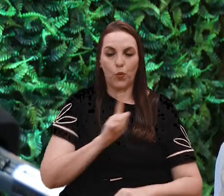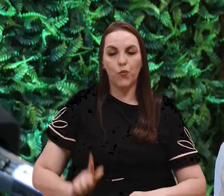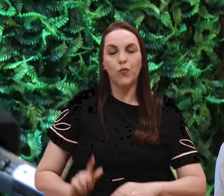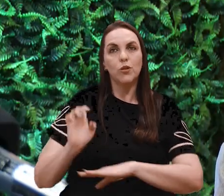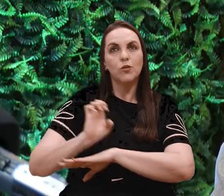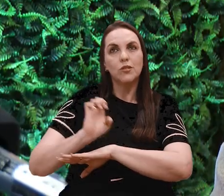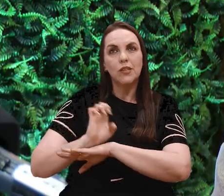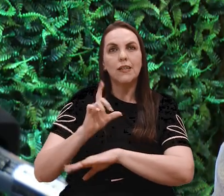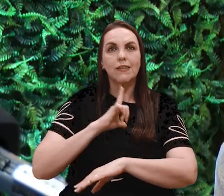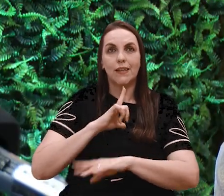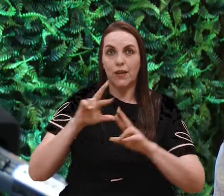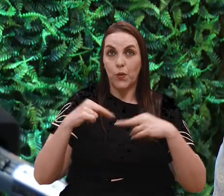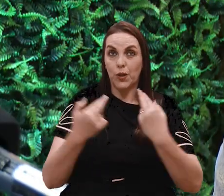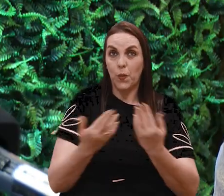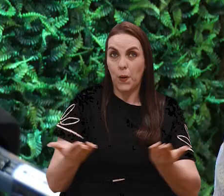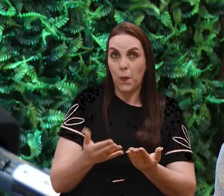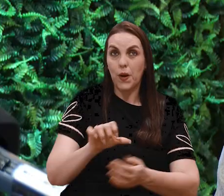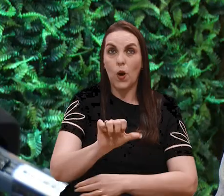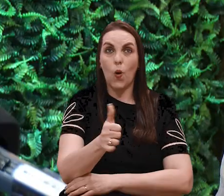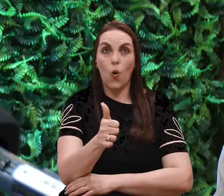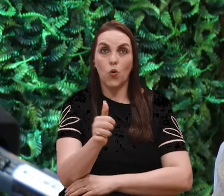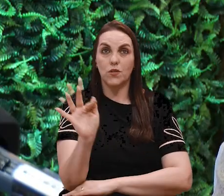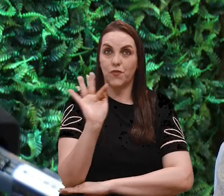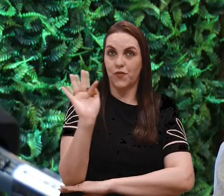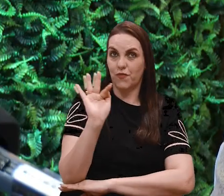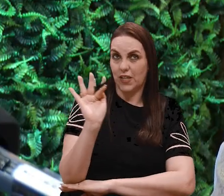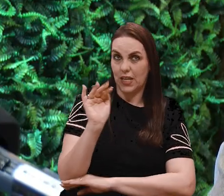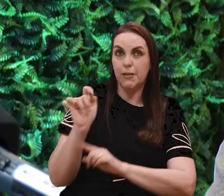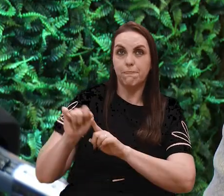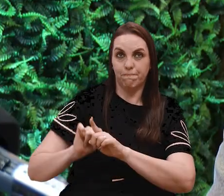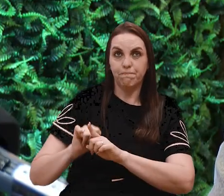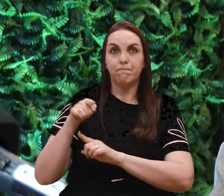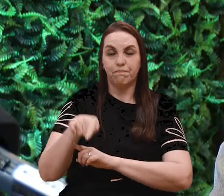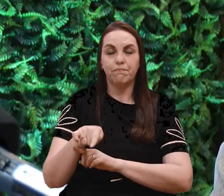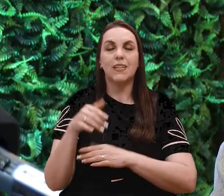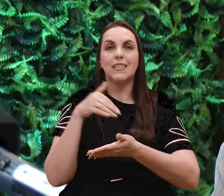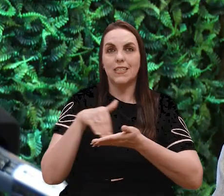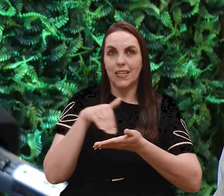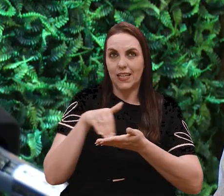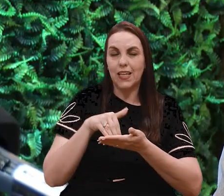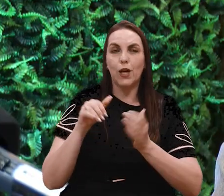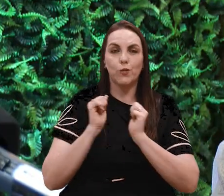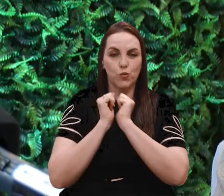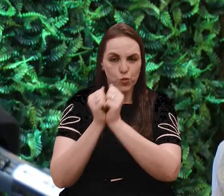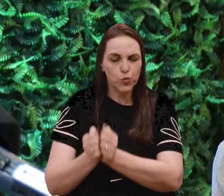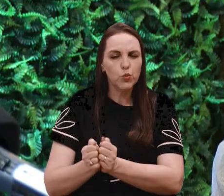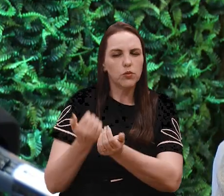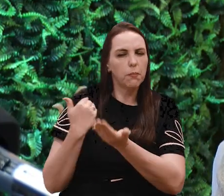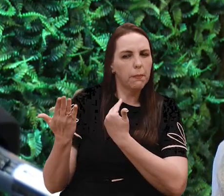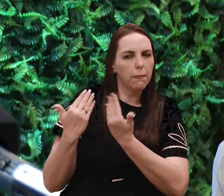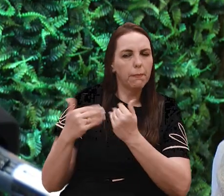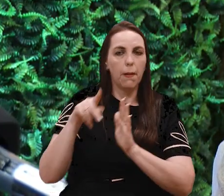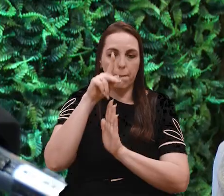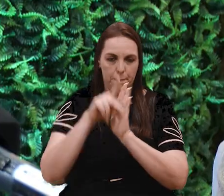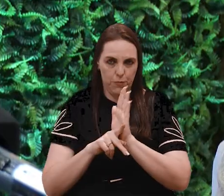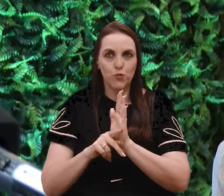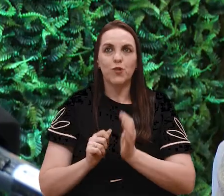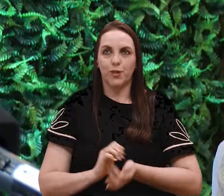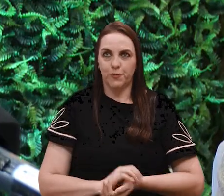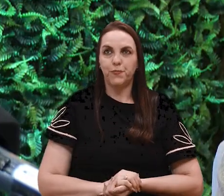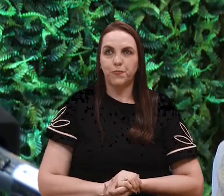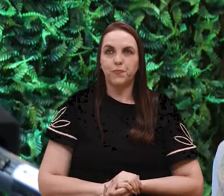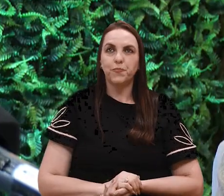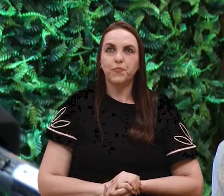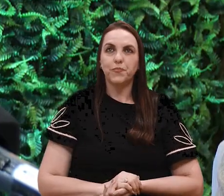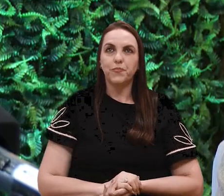dia 11 de fevereiro junto ao secretário Capelupi para já demonstrar esse anteprojeto. Nelson Fábio Sbabo,